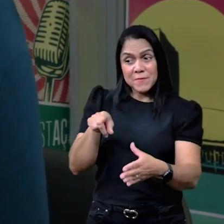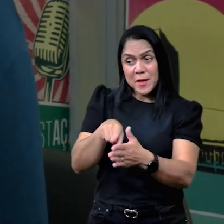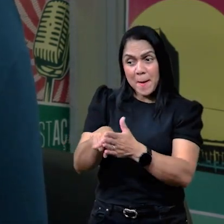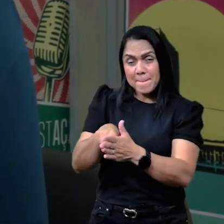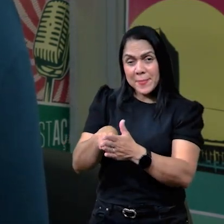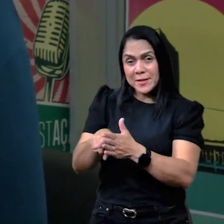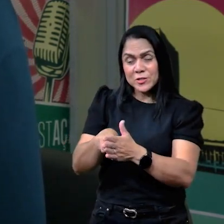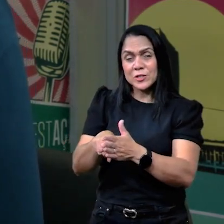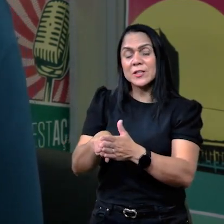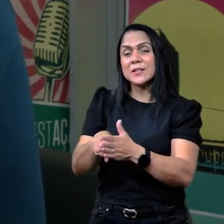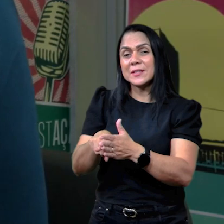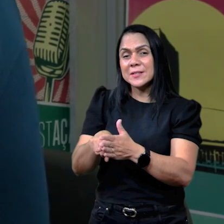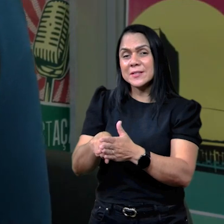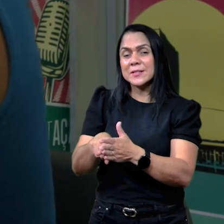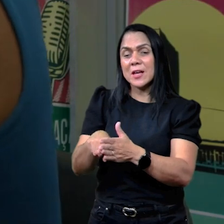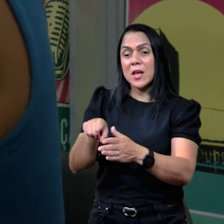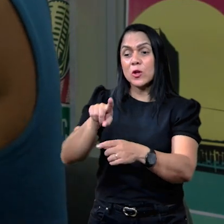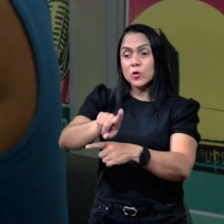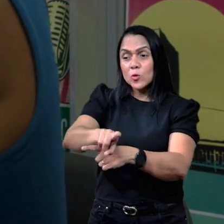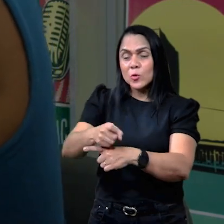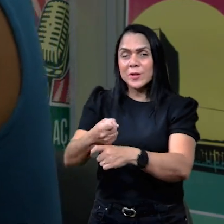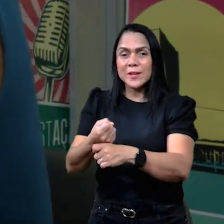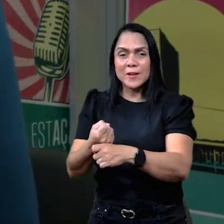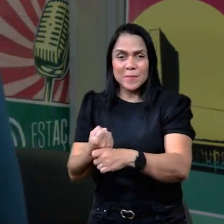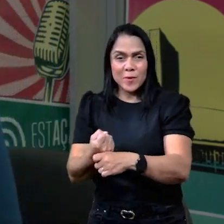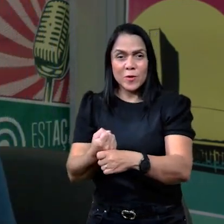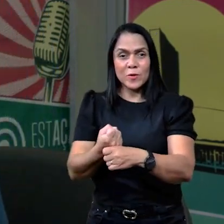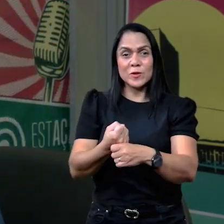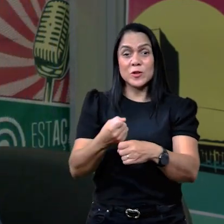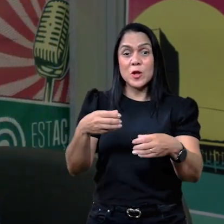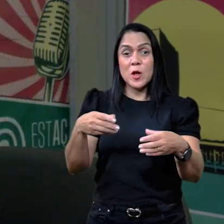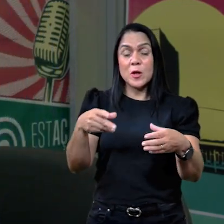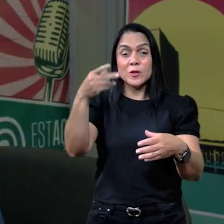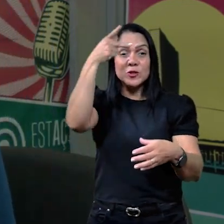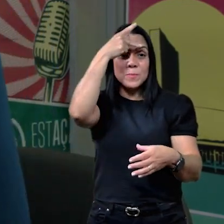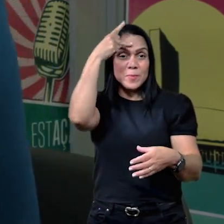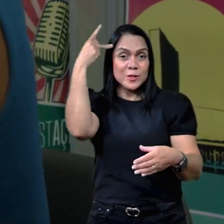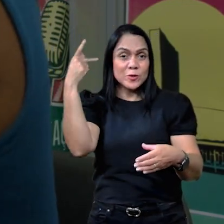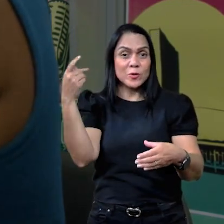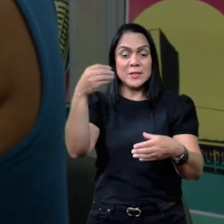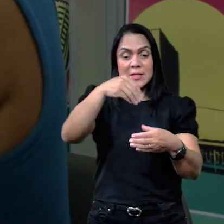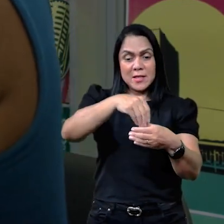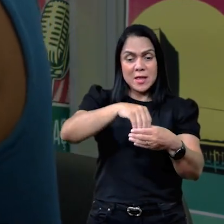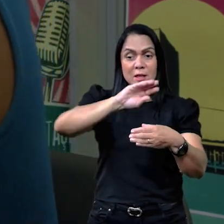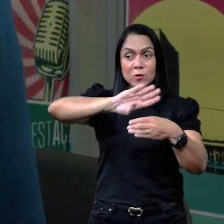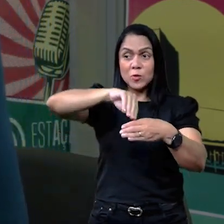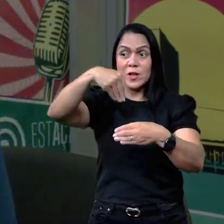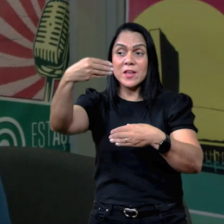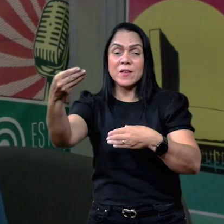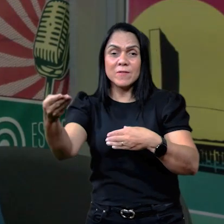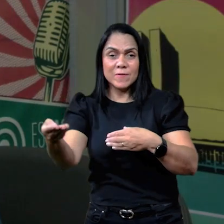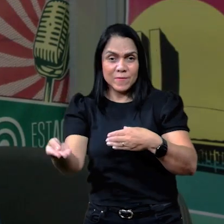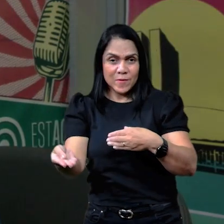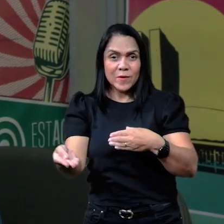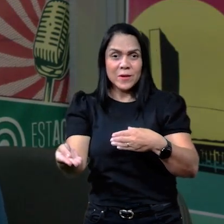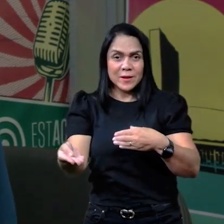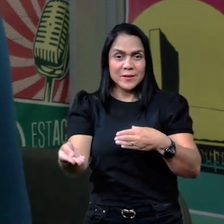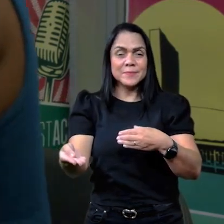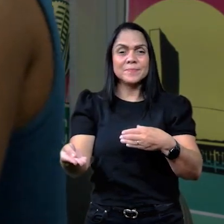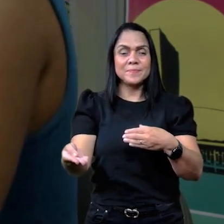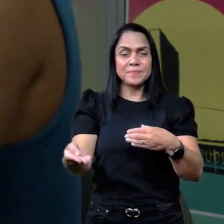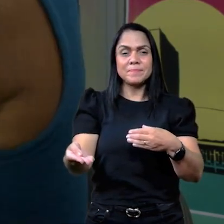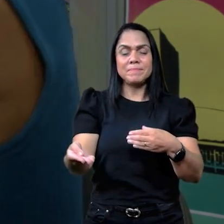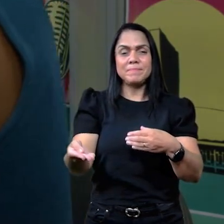censo, né, quilombola, e de pessoas que estão na comunidade, fora daquela comunidade, né, que estão territorializados e